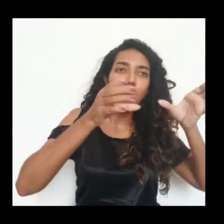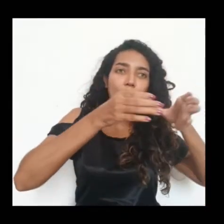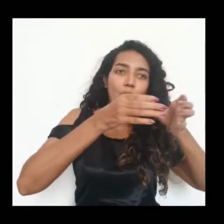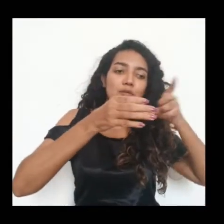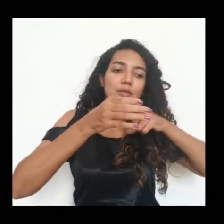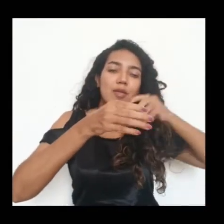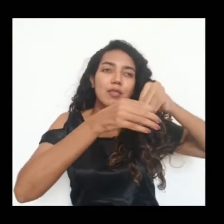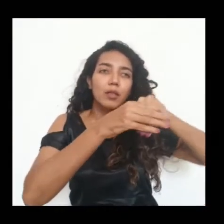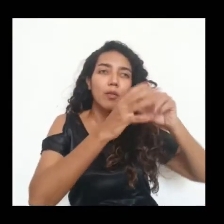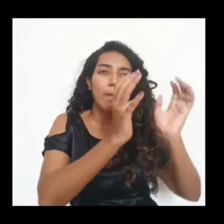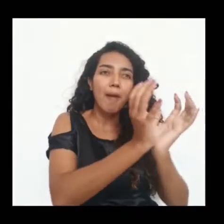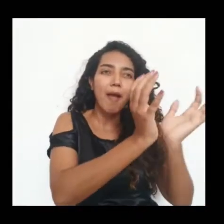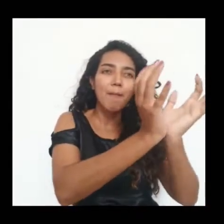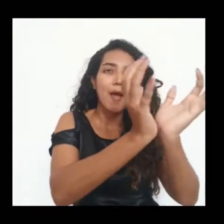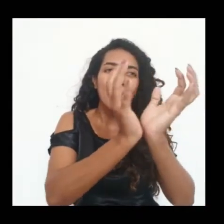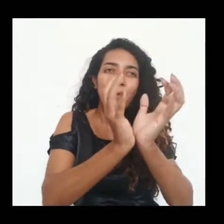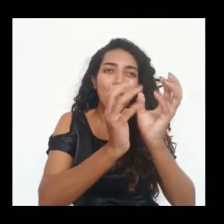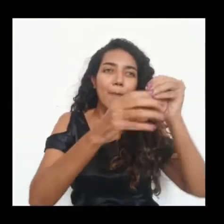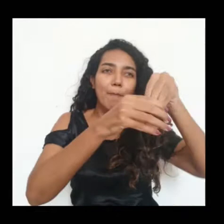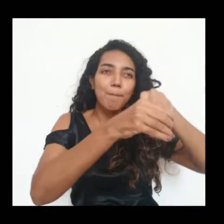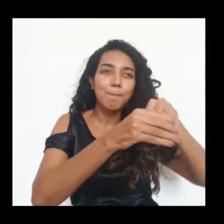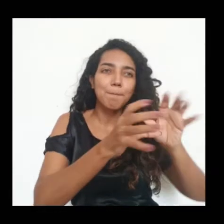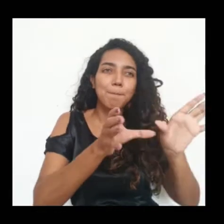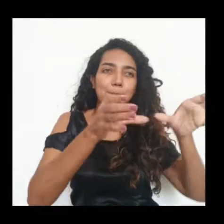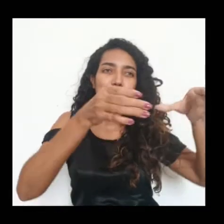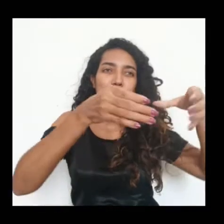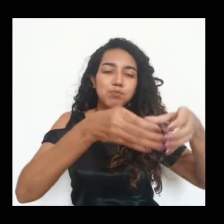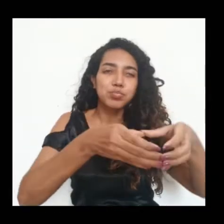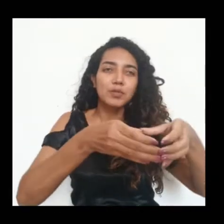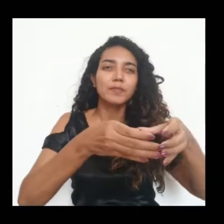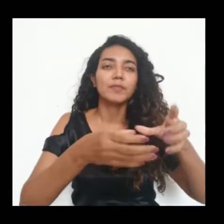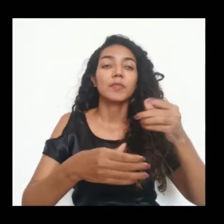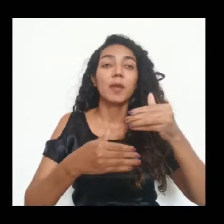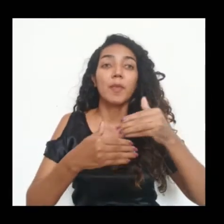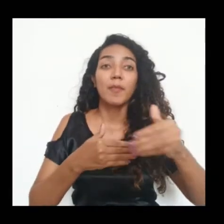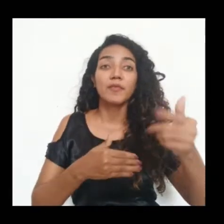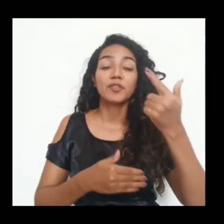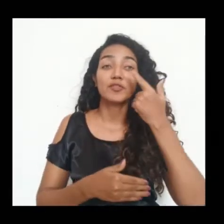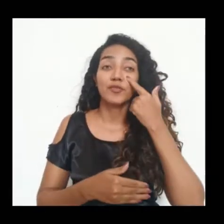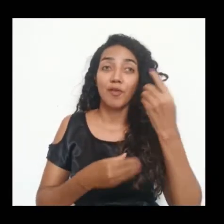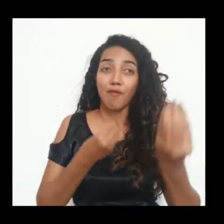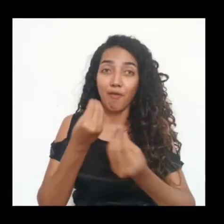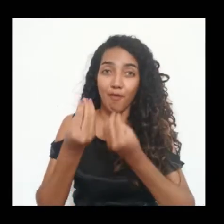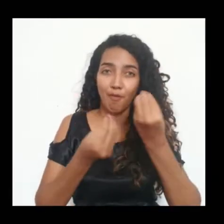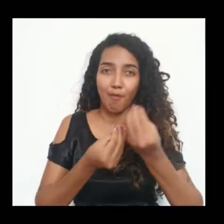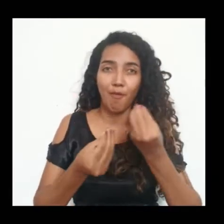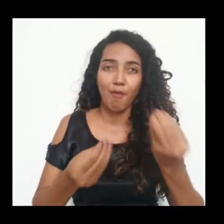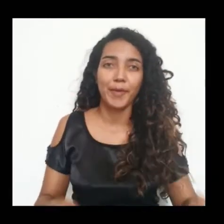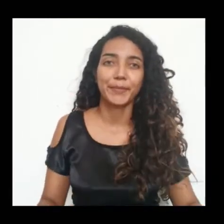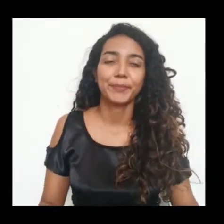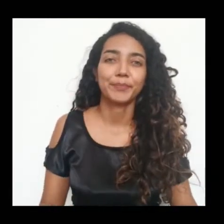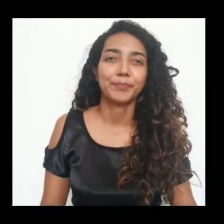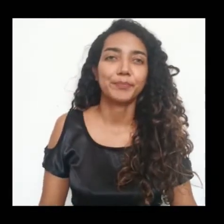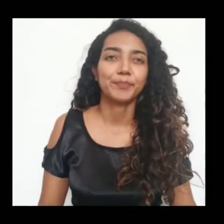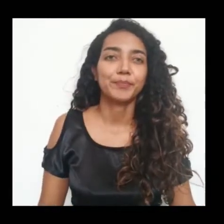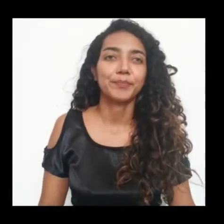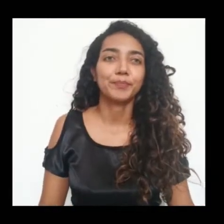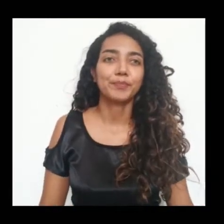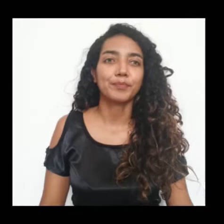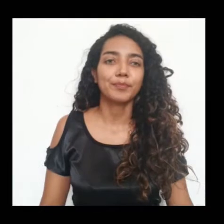em termos práticos, como é que a gente coloca isso lá no nosso código, tá? E,